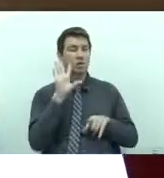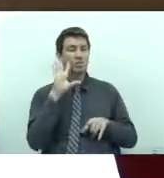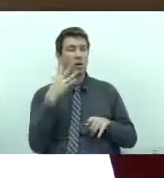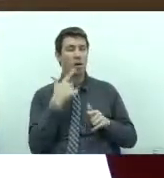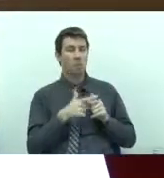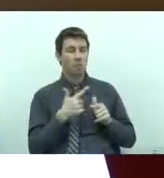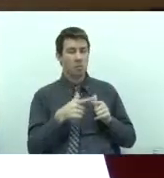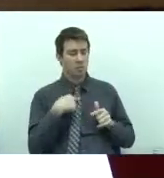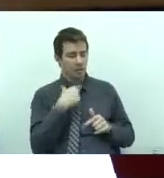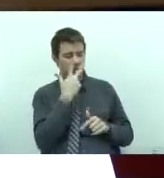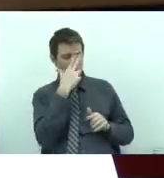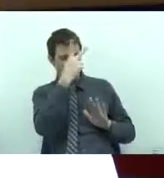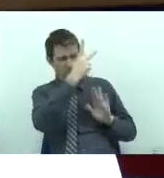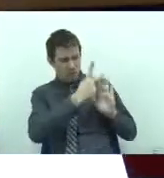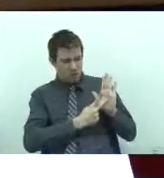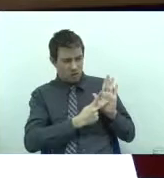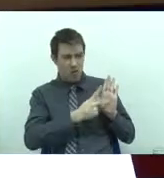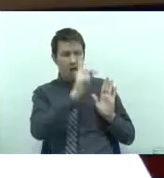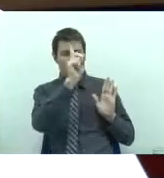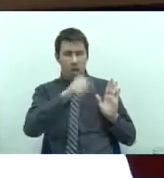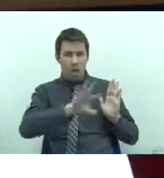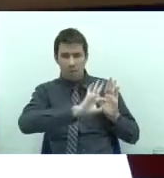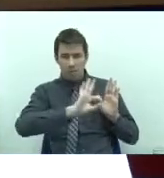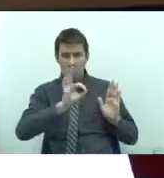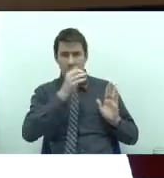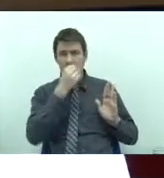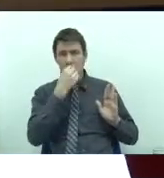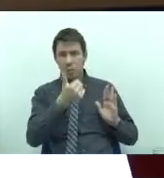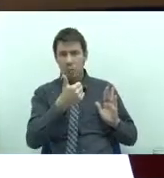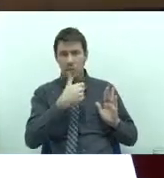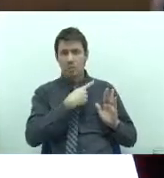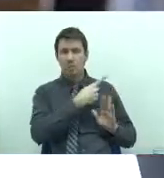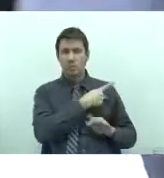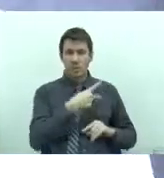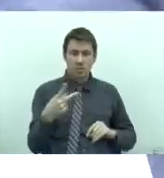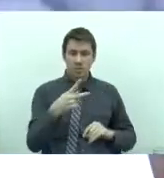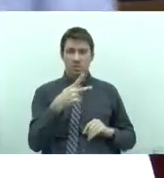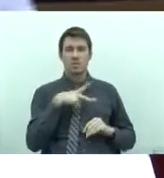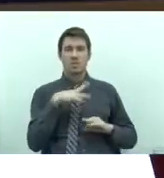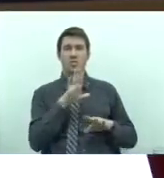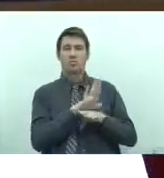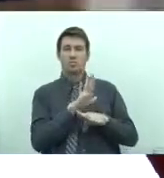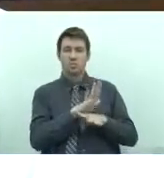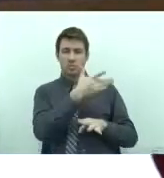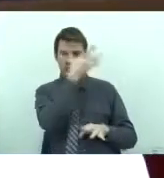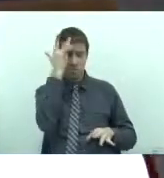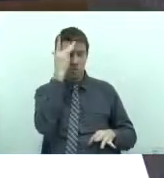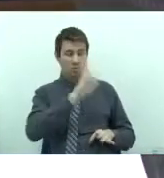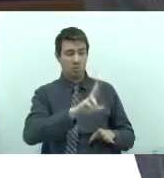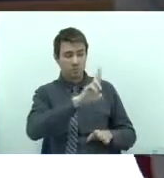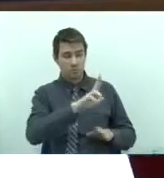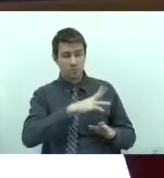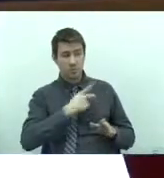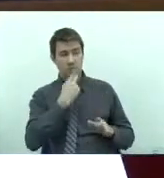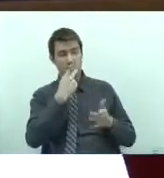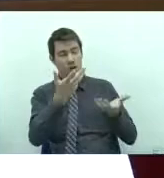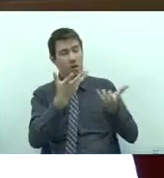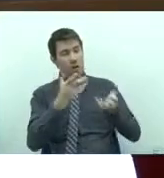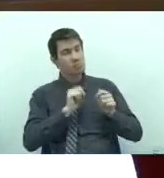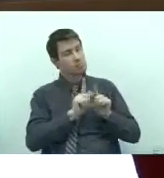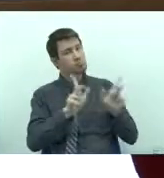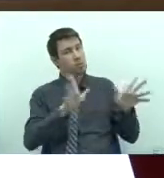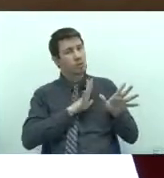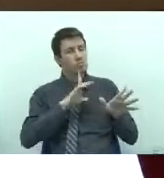Eu acho que o projeto é um projeto muito bom e eu, como presidente da Defesa do Consumidor, resolvi criar esse projeto para o